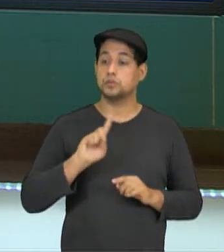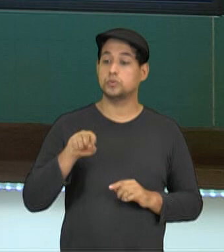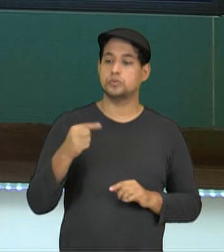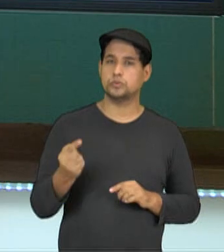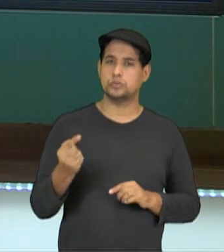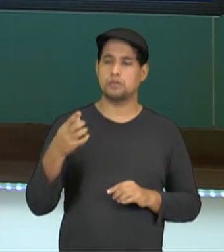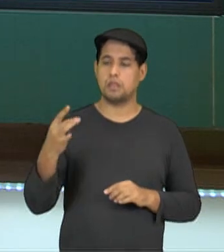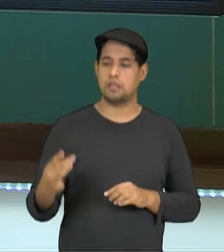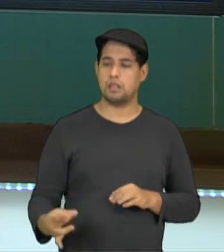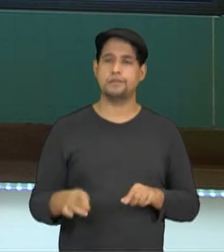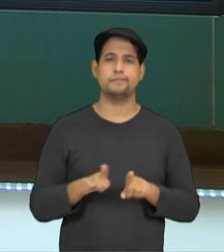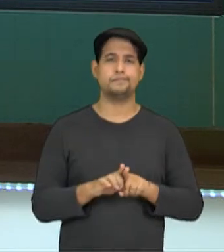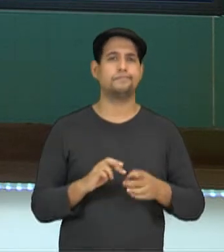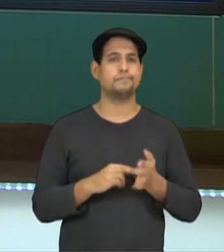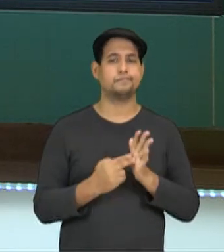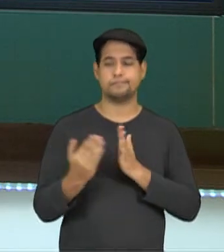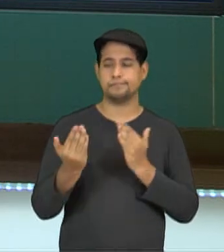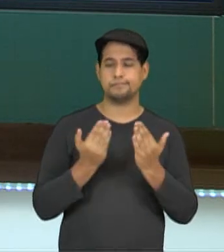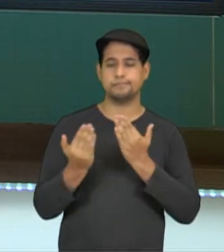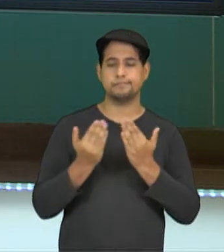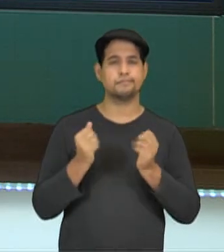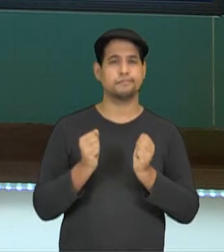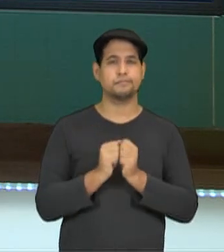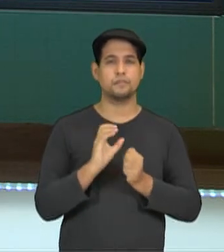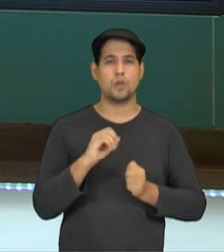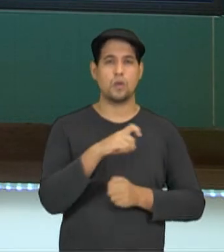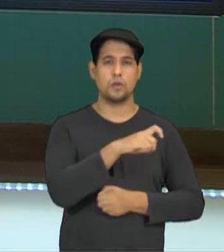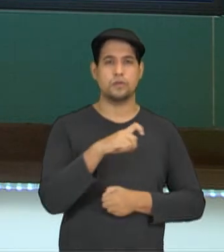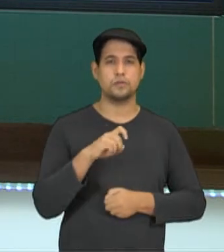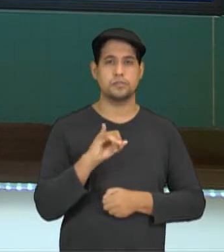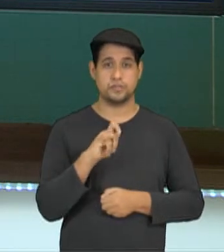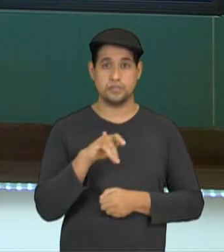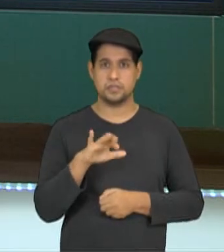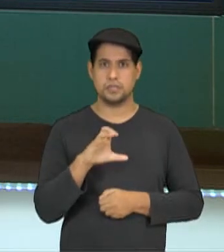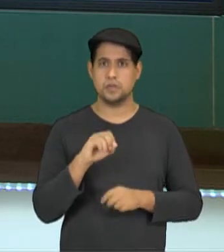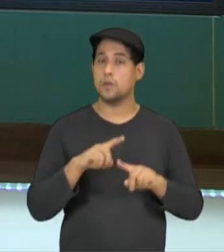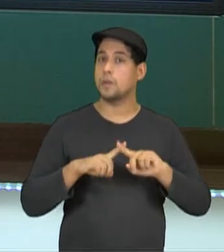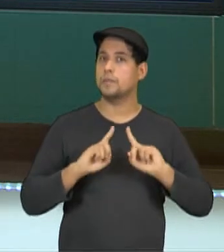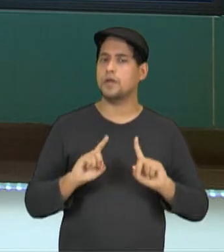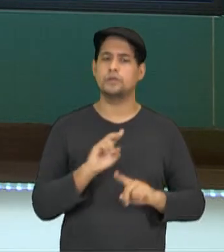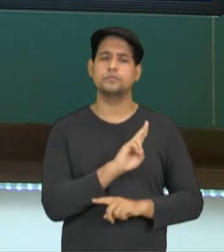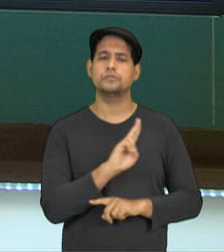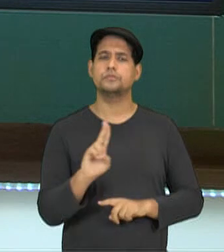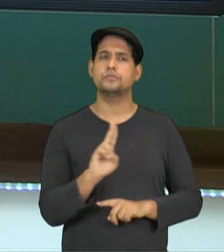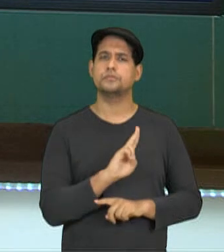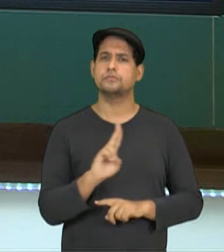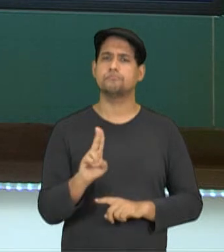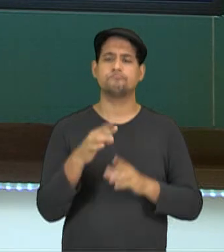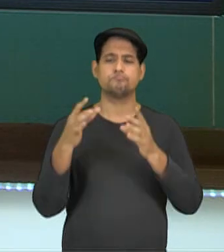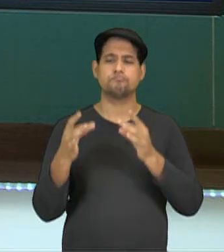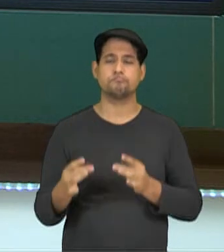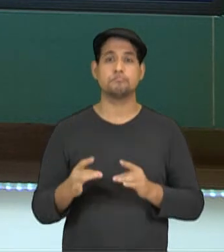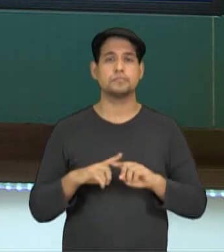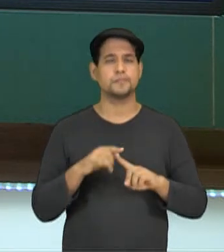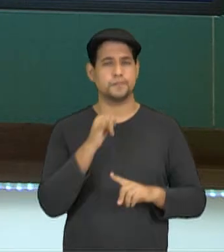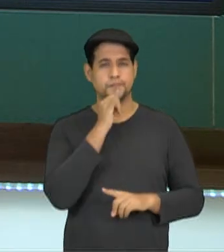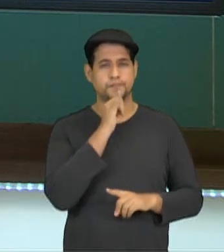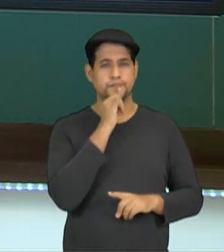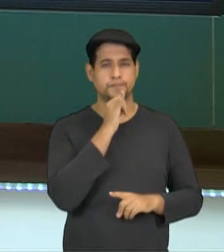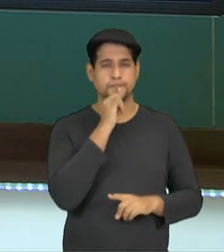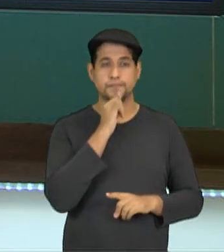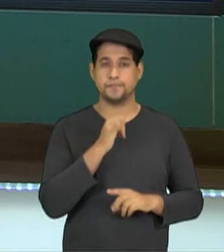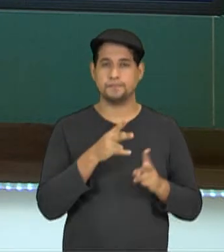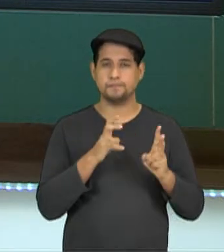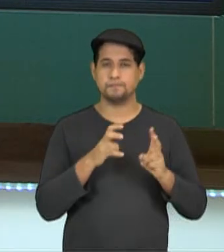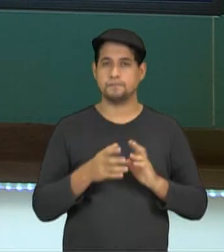outro elemento que está associado ao oxigênio. E aí o nome desse elemento. Então, exemplo aqui,